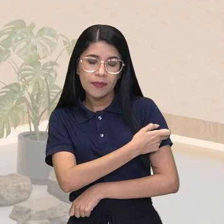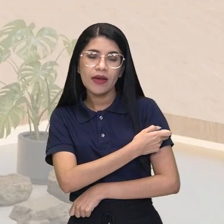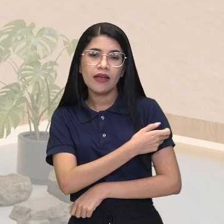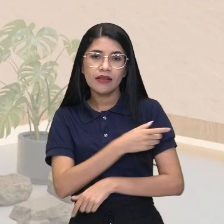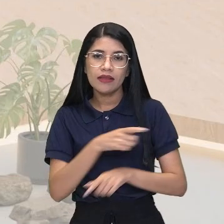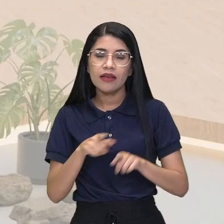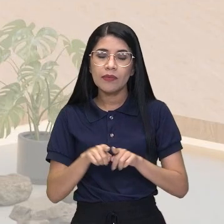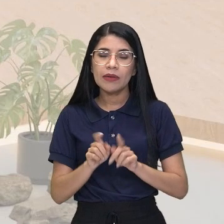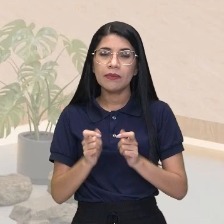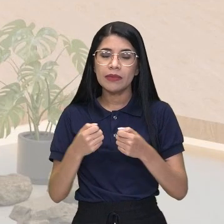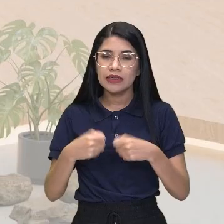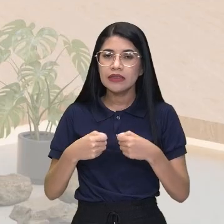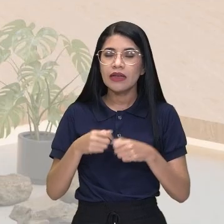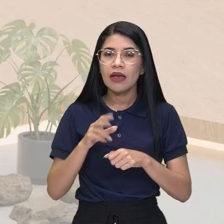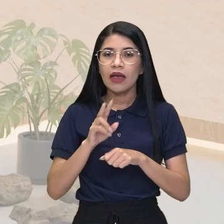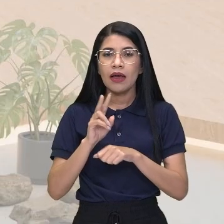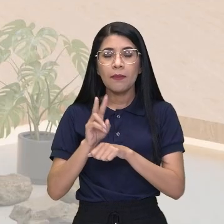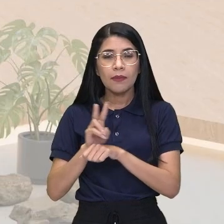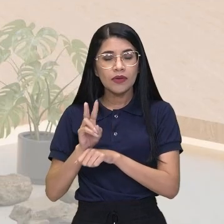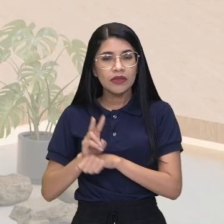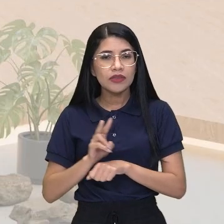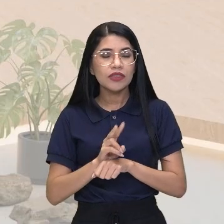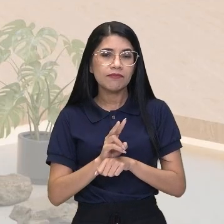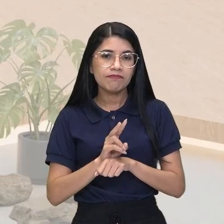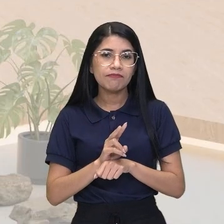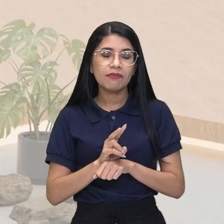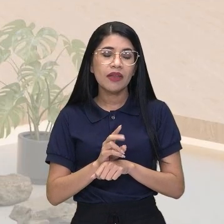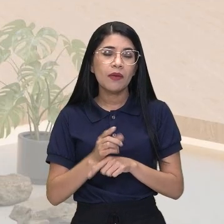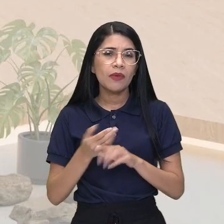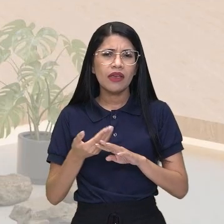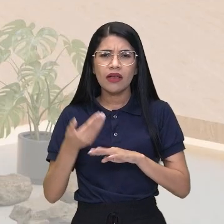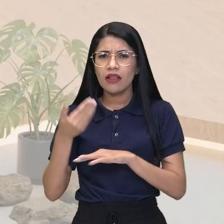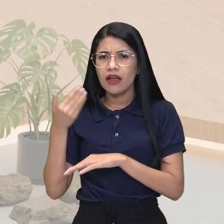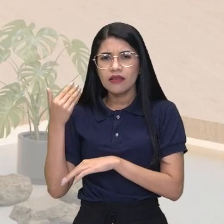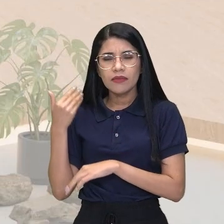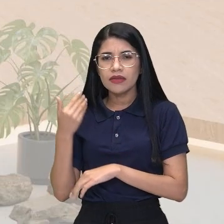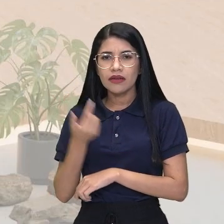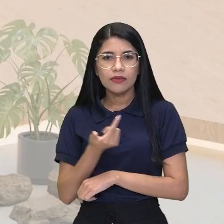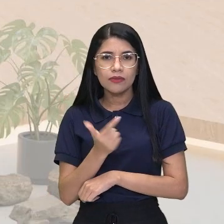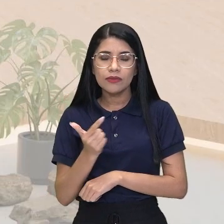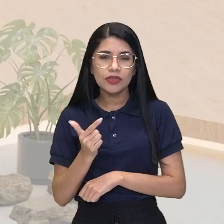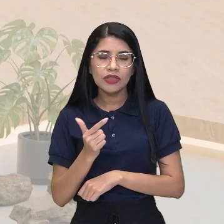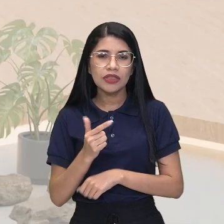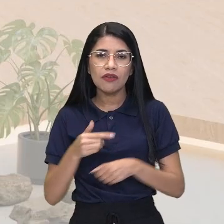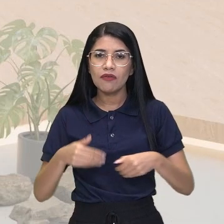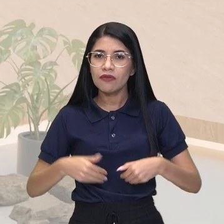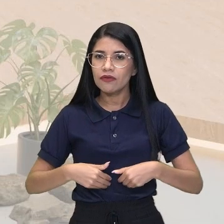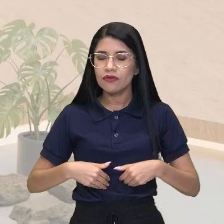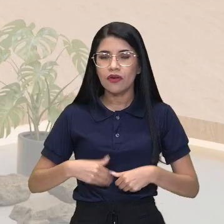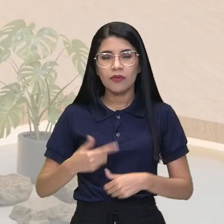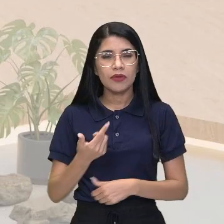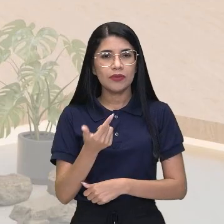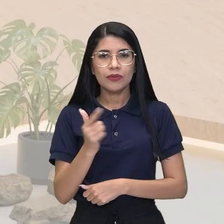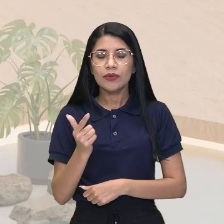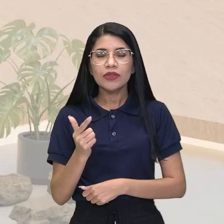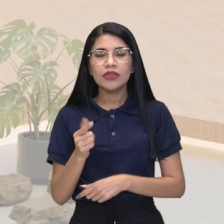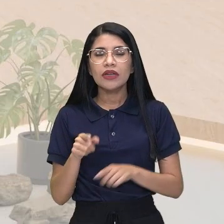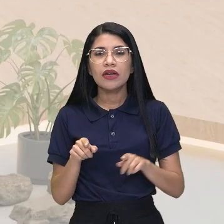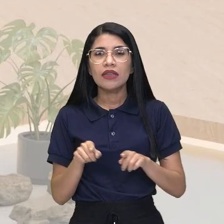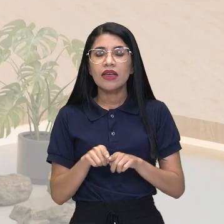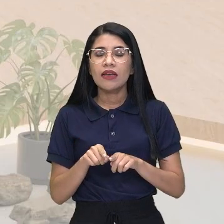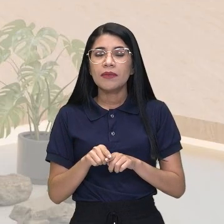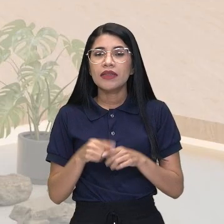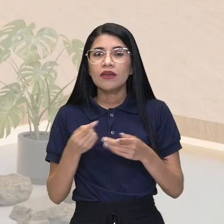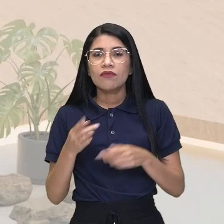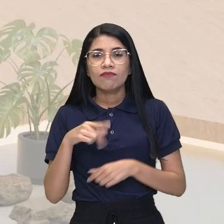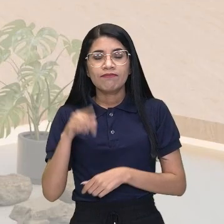se proteger, que não existia, né? Não existia fome. Só para ter uma ideia aí, nós